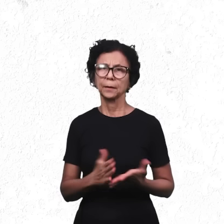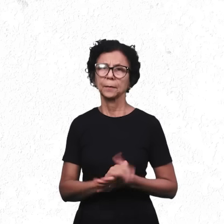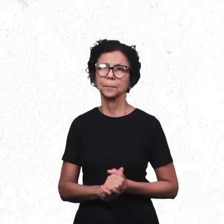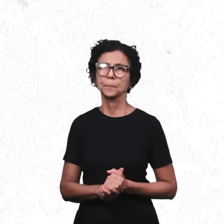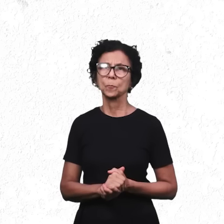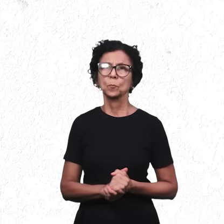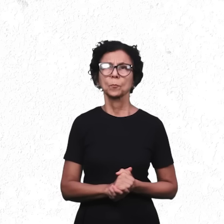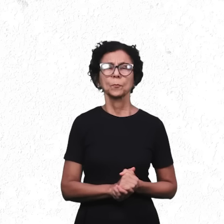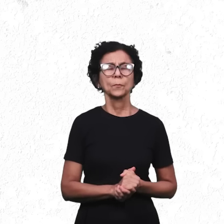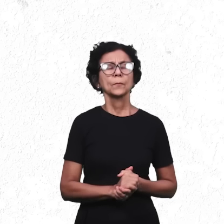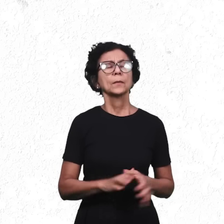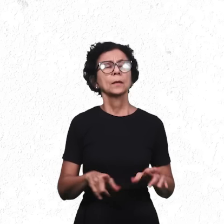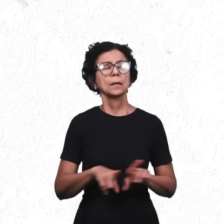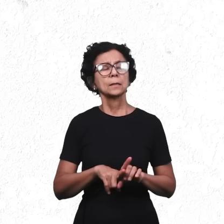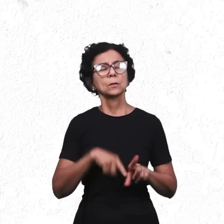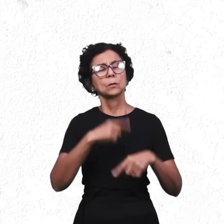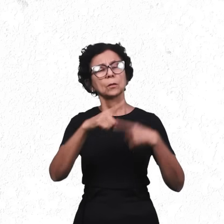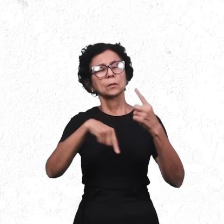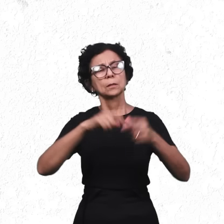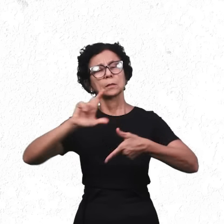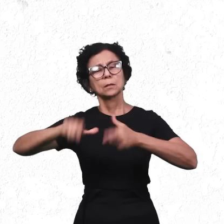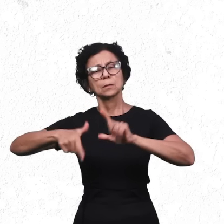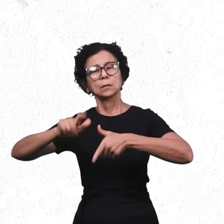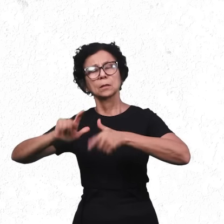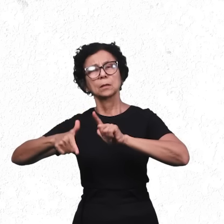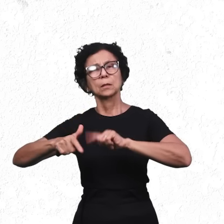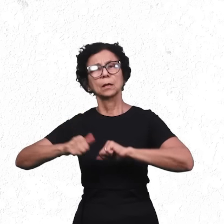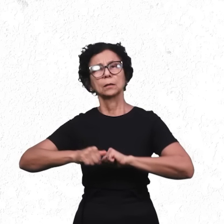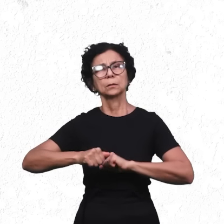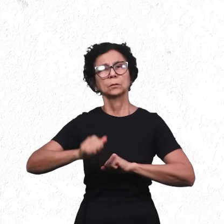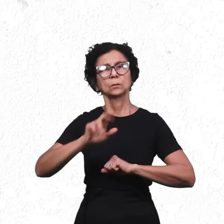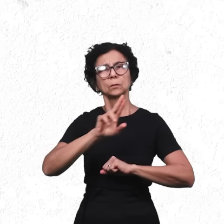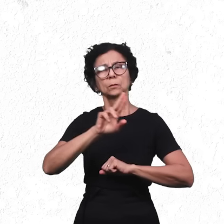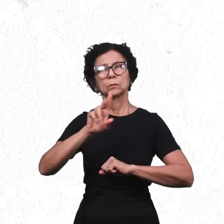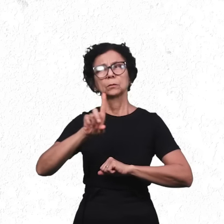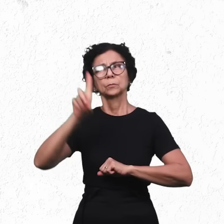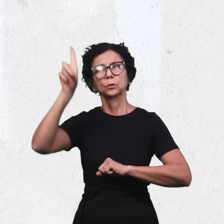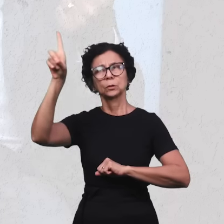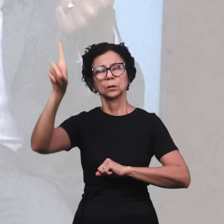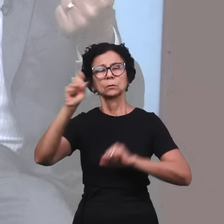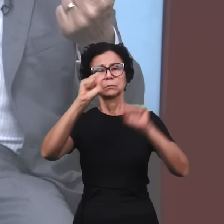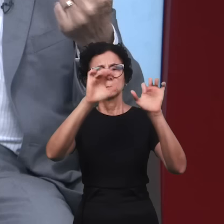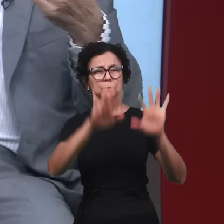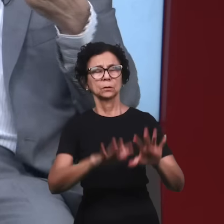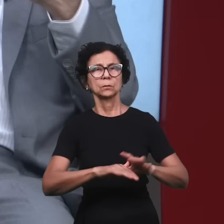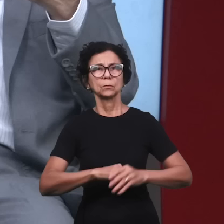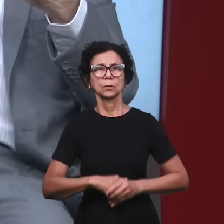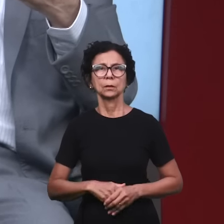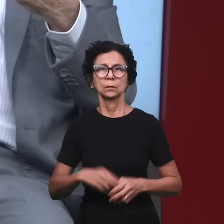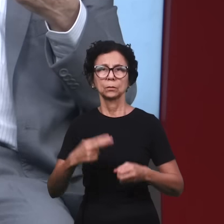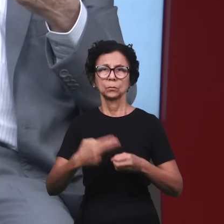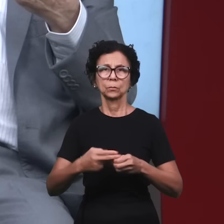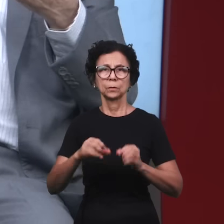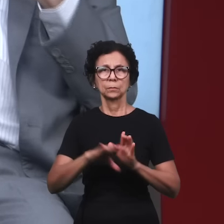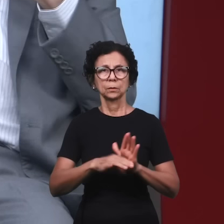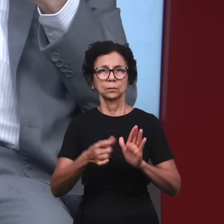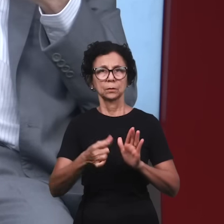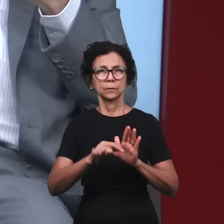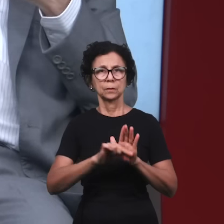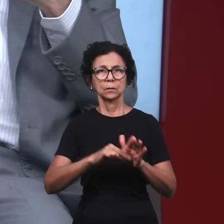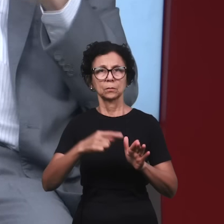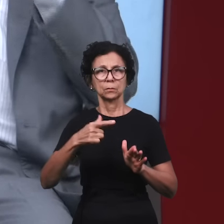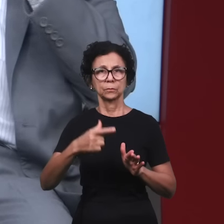de Israel e eu os abençoarei. Números 6, 23 a 27. No Novo Testamento,